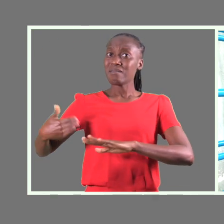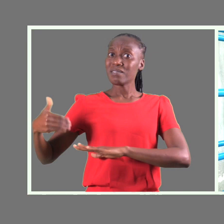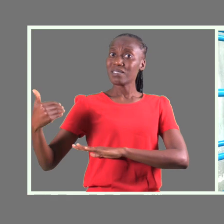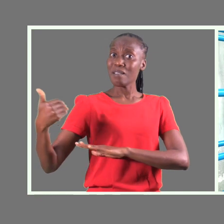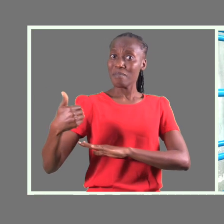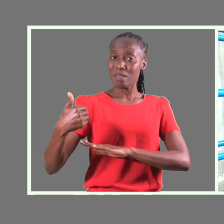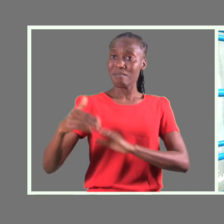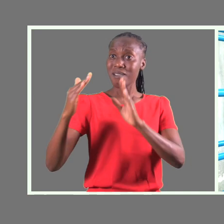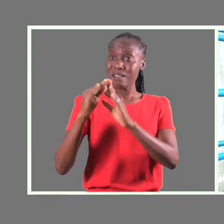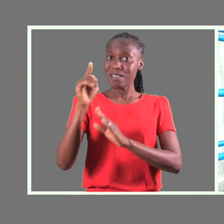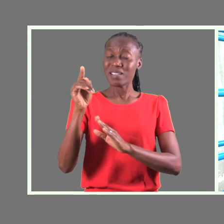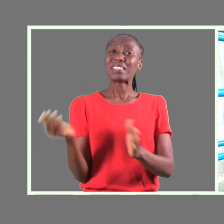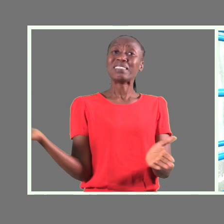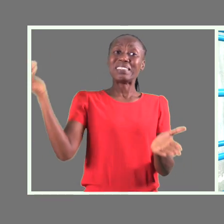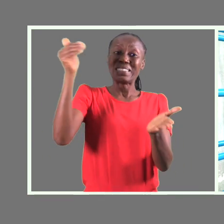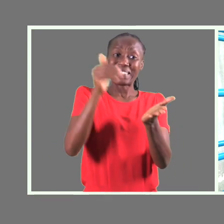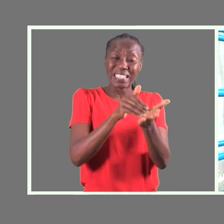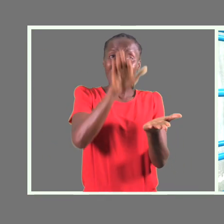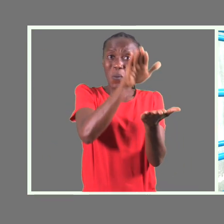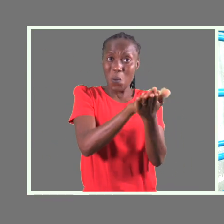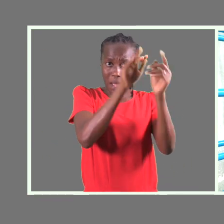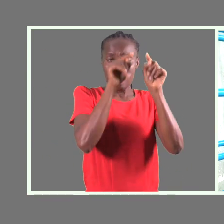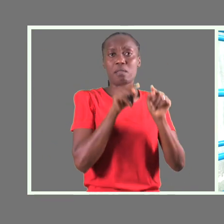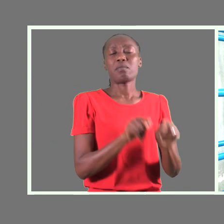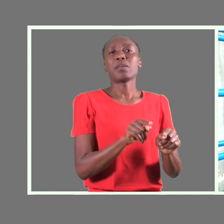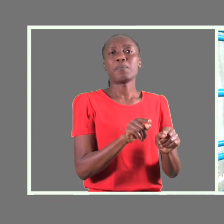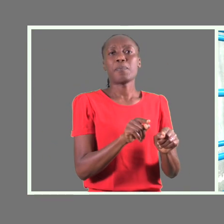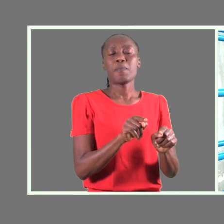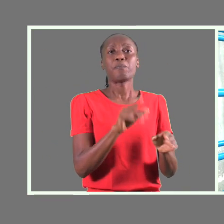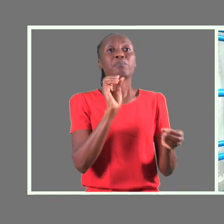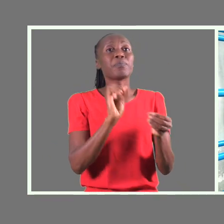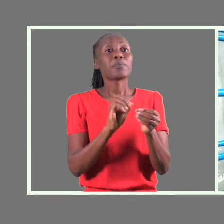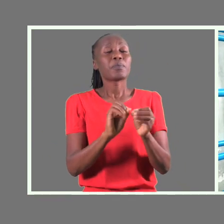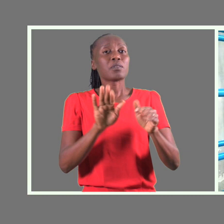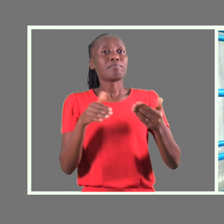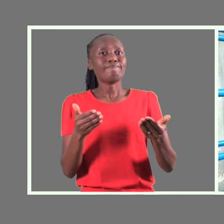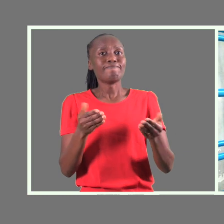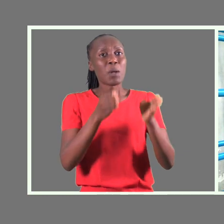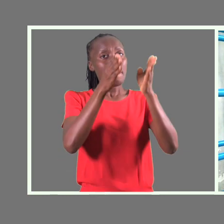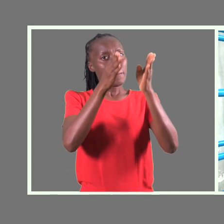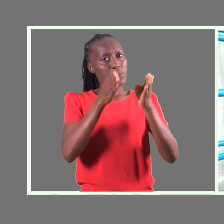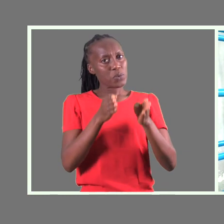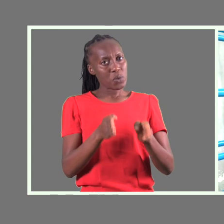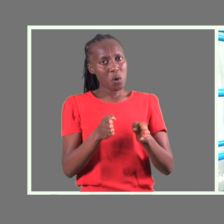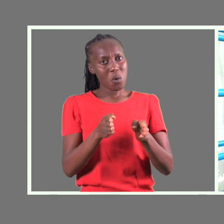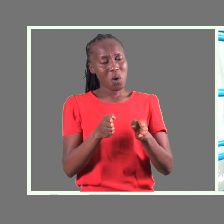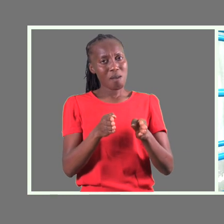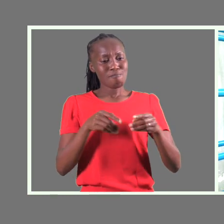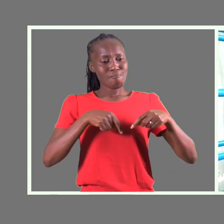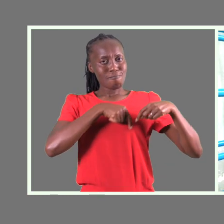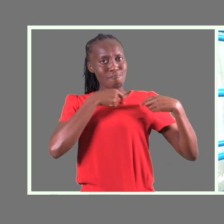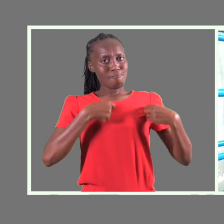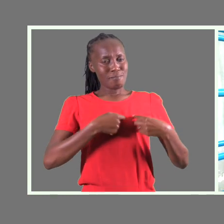todos os dias tenho saído de lá para neste local, que é um local emprestado